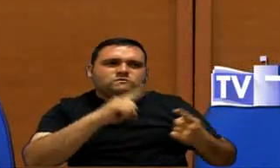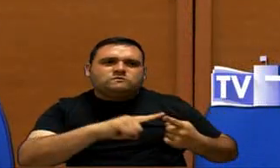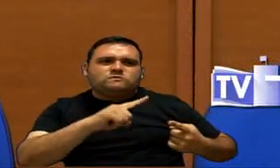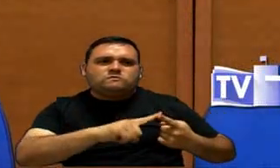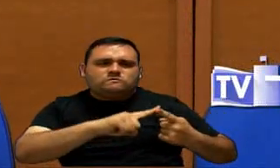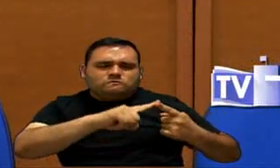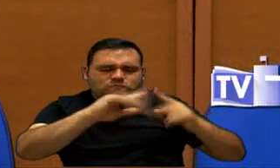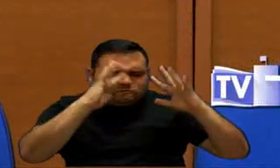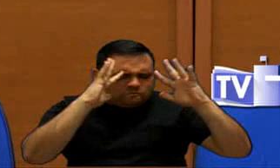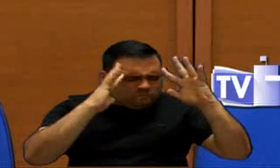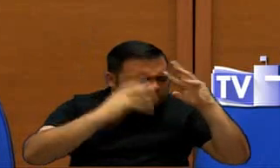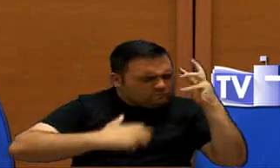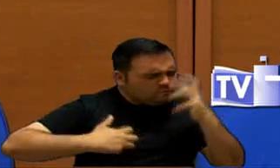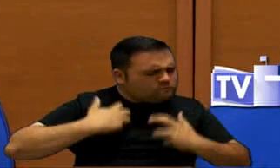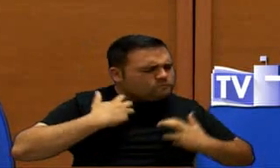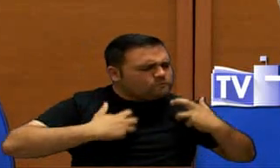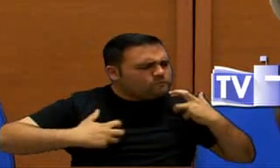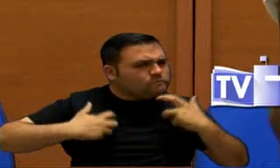Eu